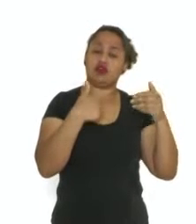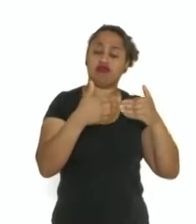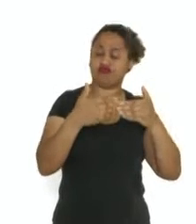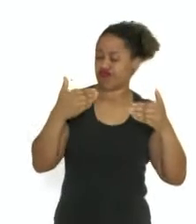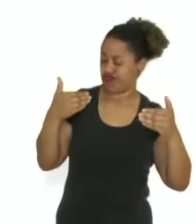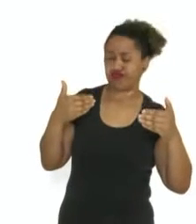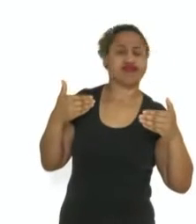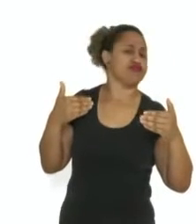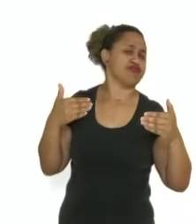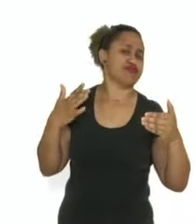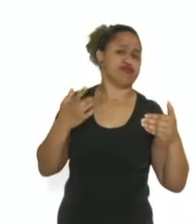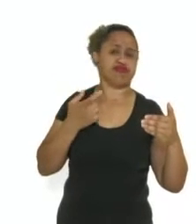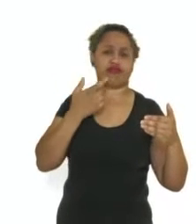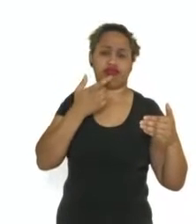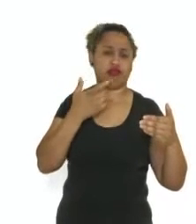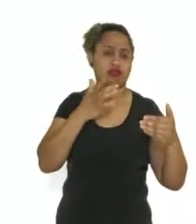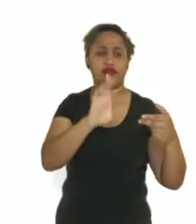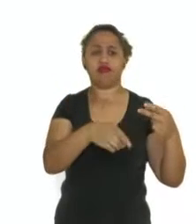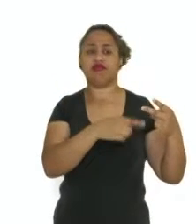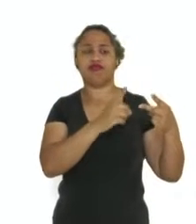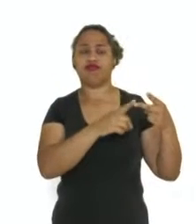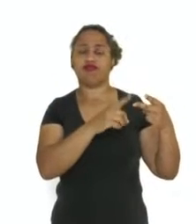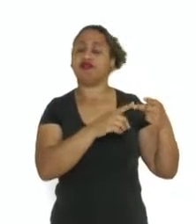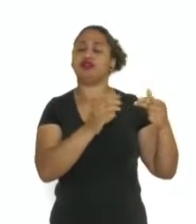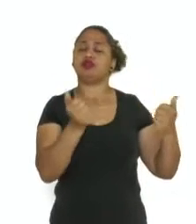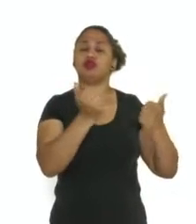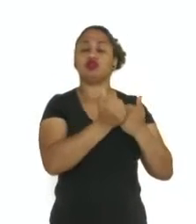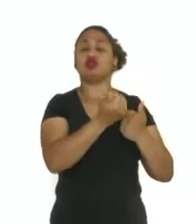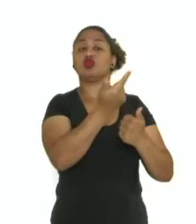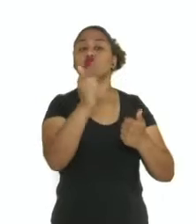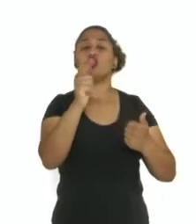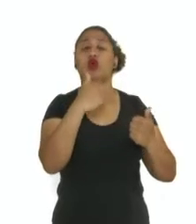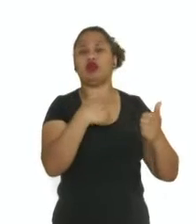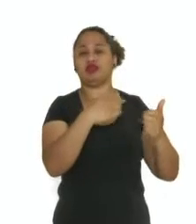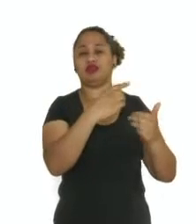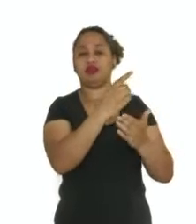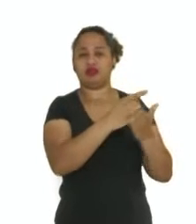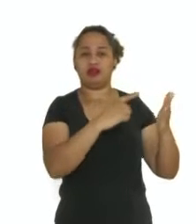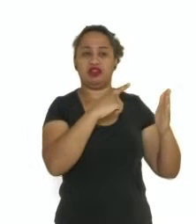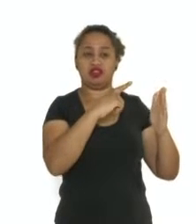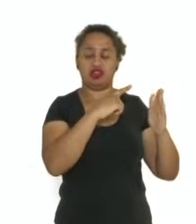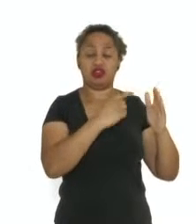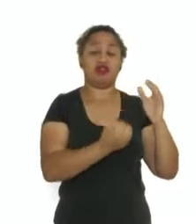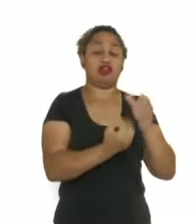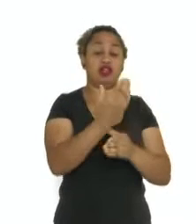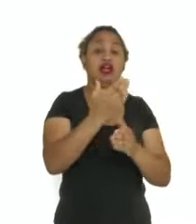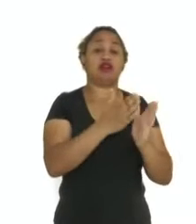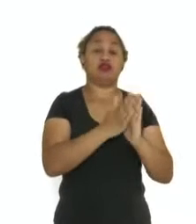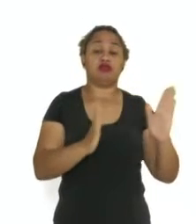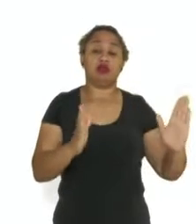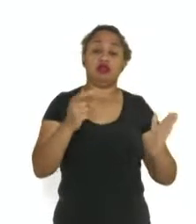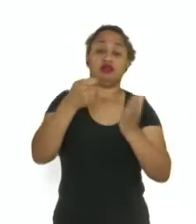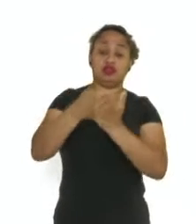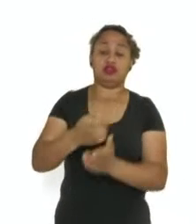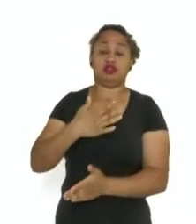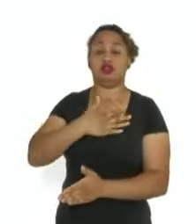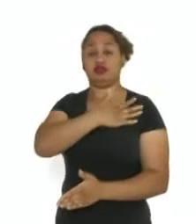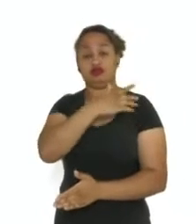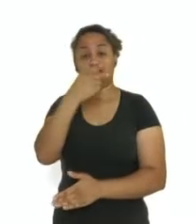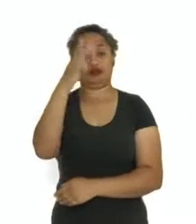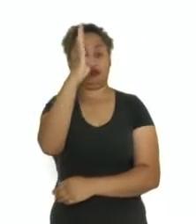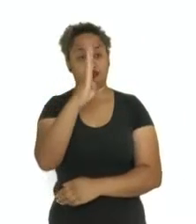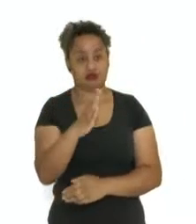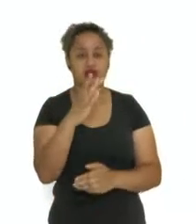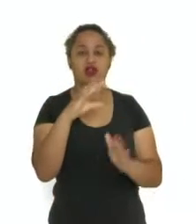tempo, né? Substituiu o Código de Menores que foi elaborado durante a ditadura militar no Brasil, regulamenta os